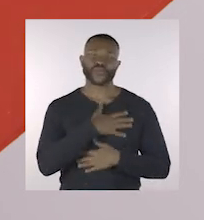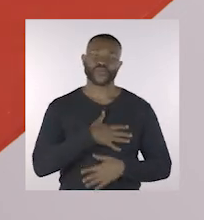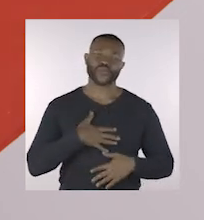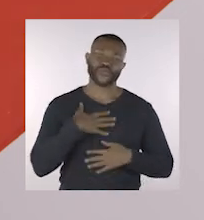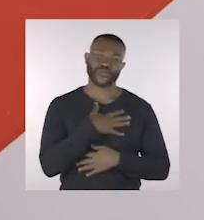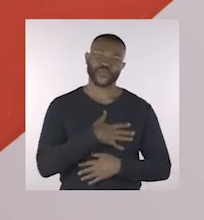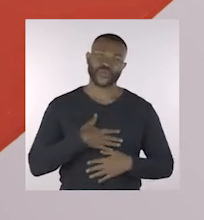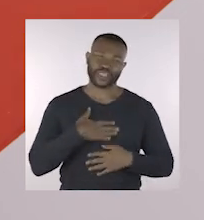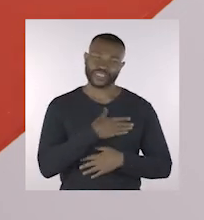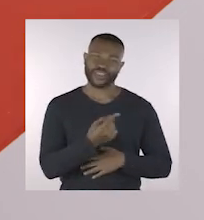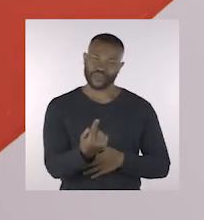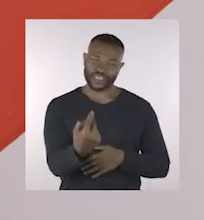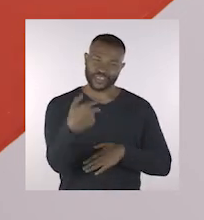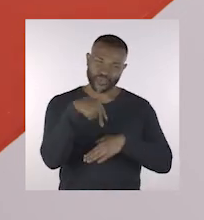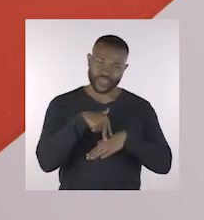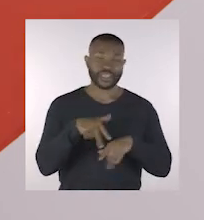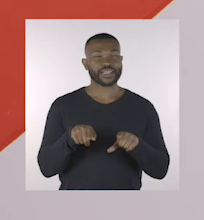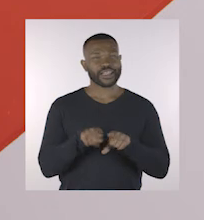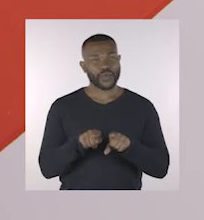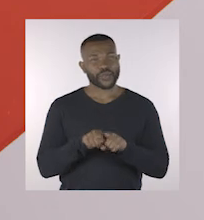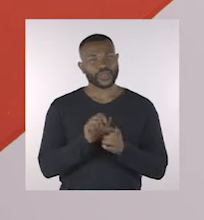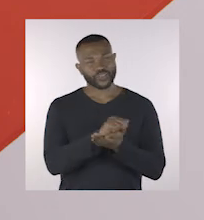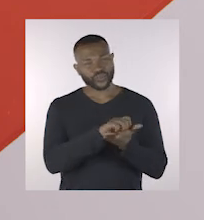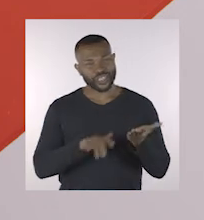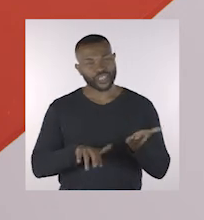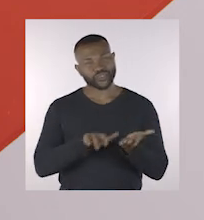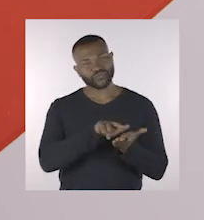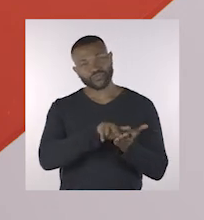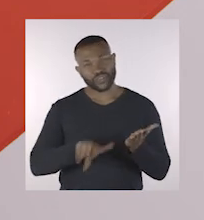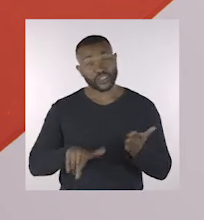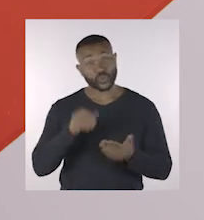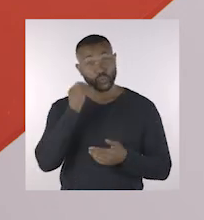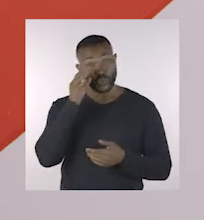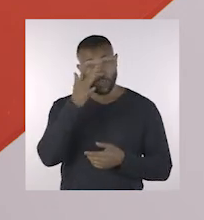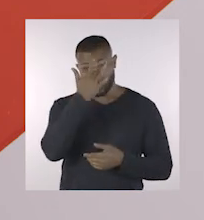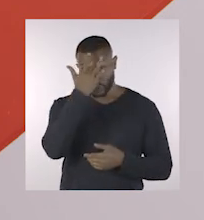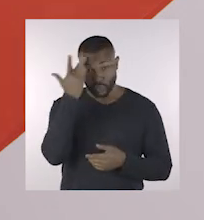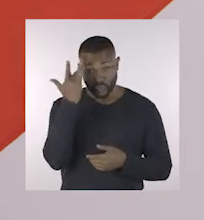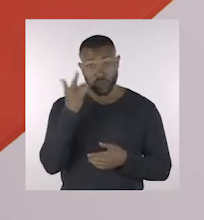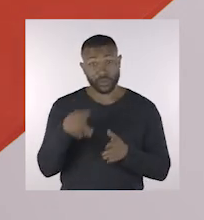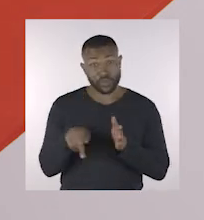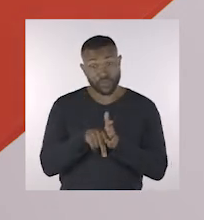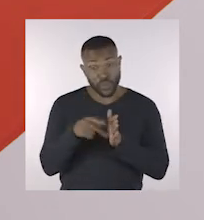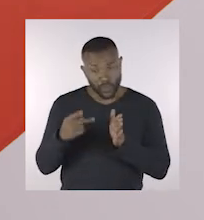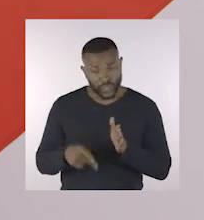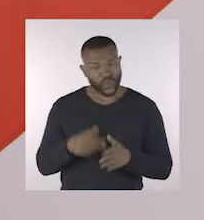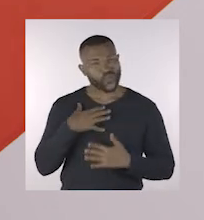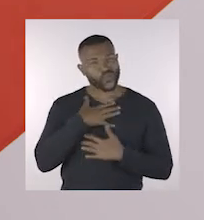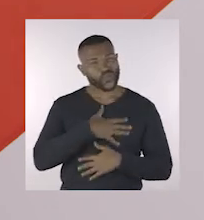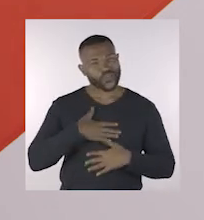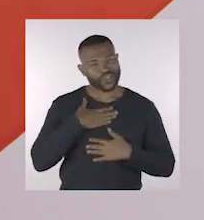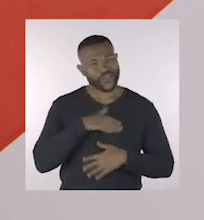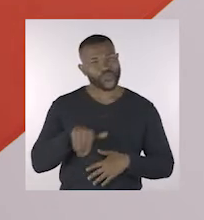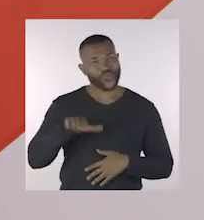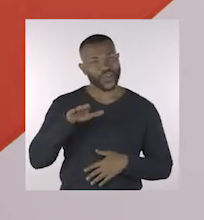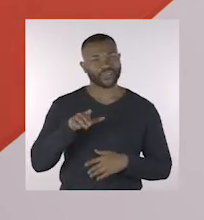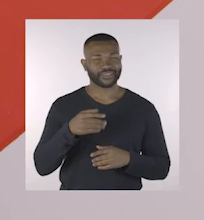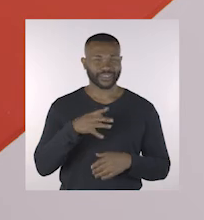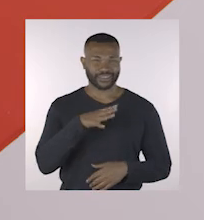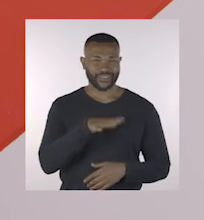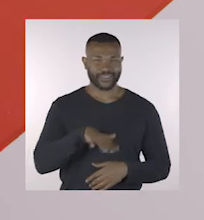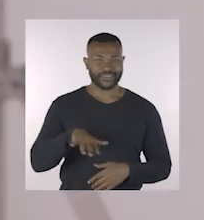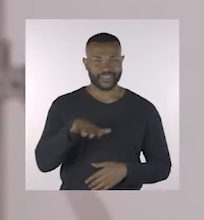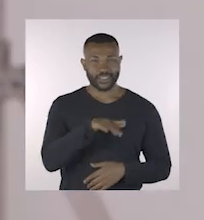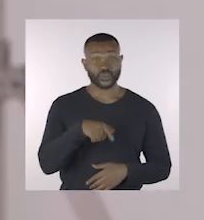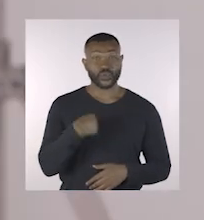questão de forma tempo um grande de vir para cá e ter várias atividades culturais e aqueles que são daqui vão gostar ainda